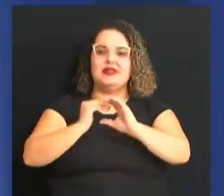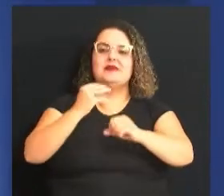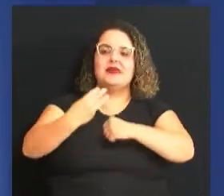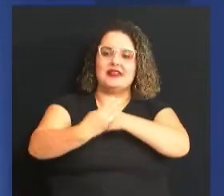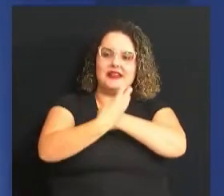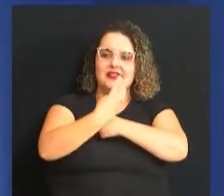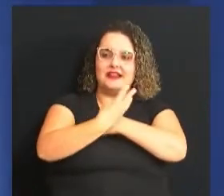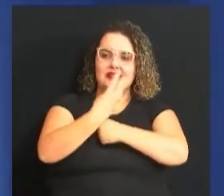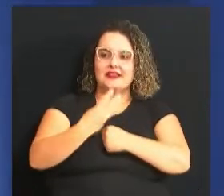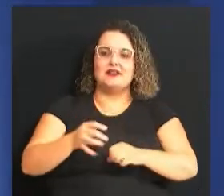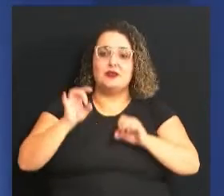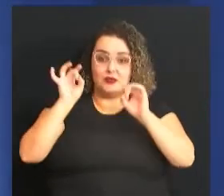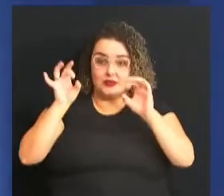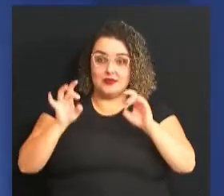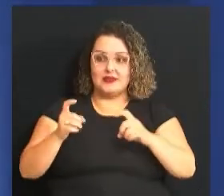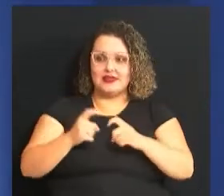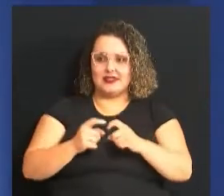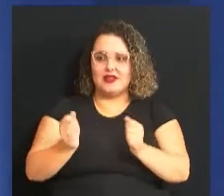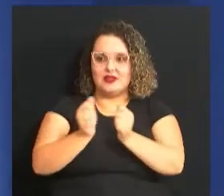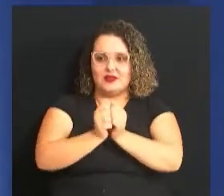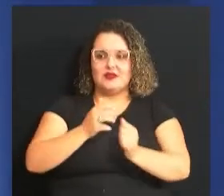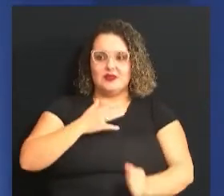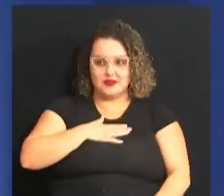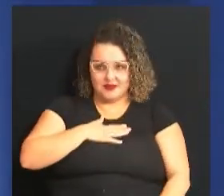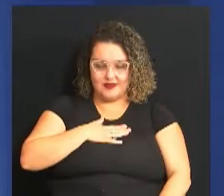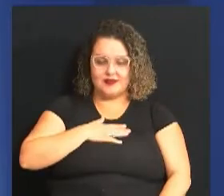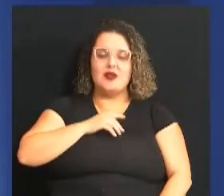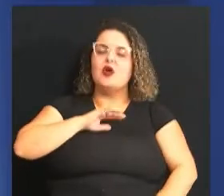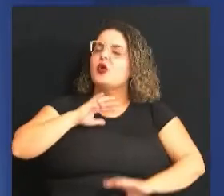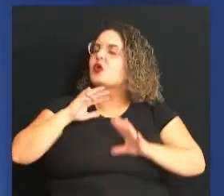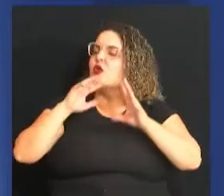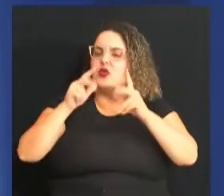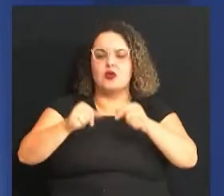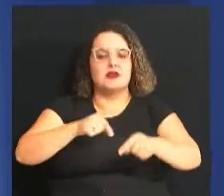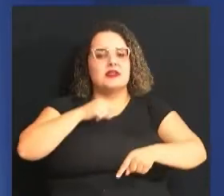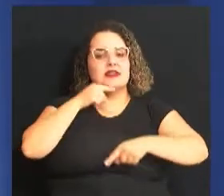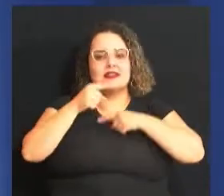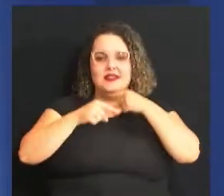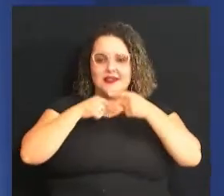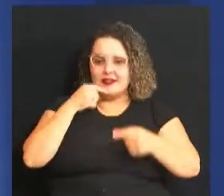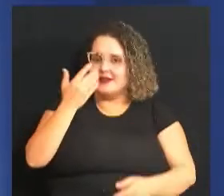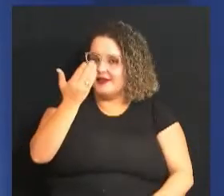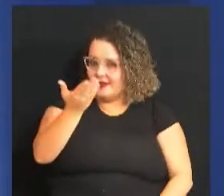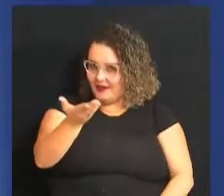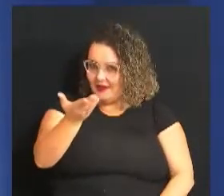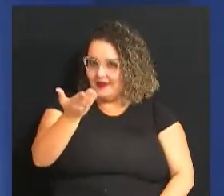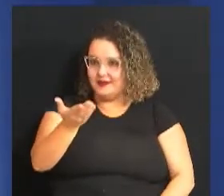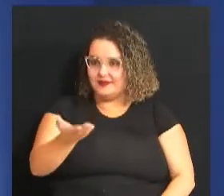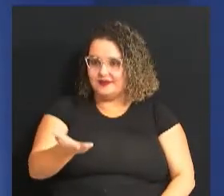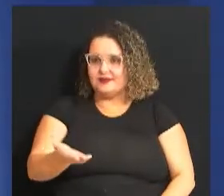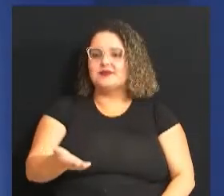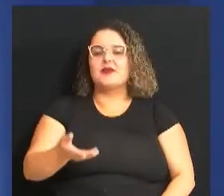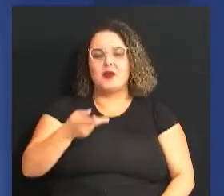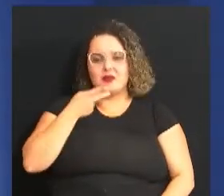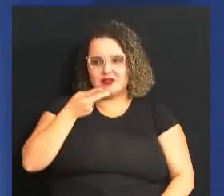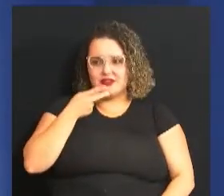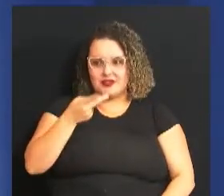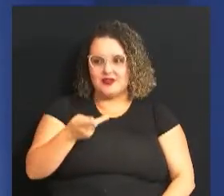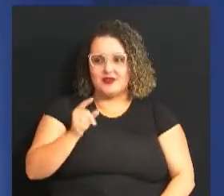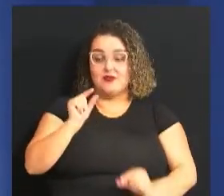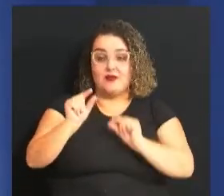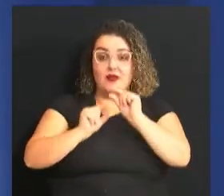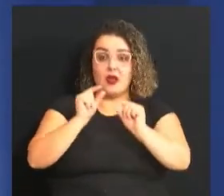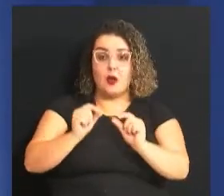a especialista que está aqui comigo vai tirar todas as dúvidas para você. Então, como já disse, nós vamos falar um pouquinho